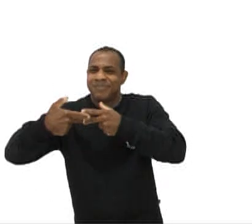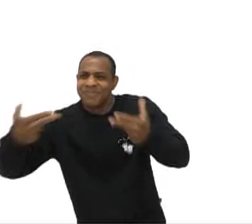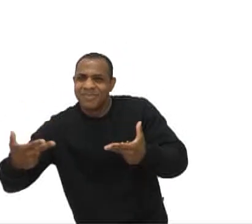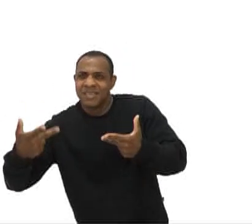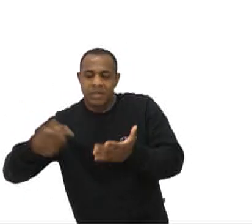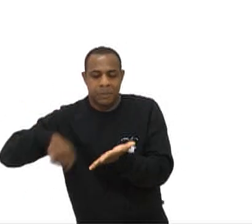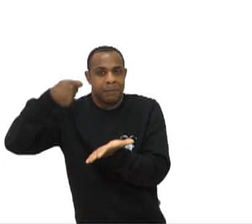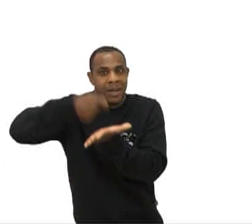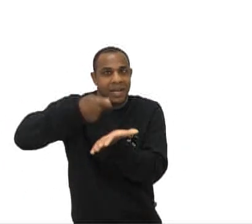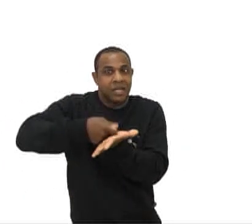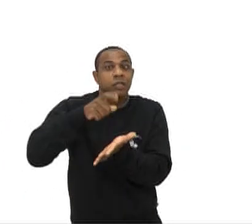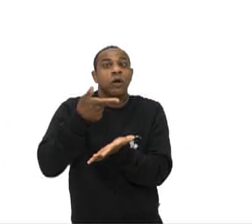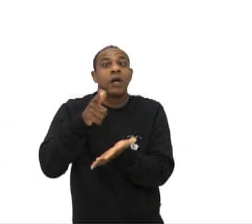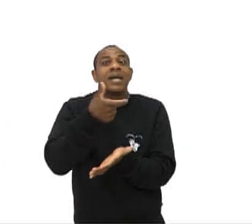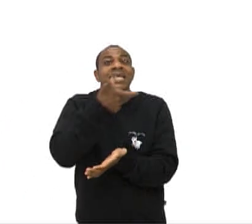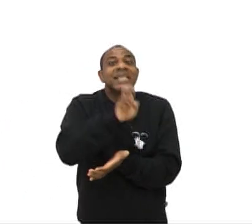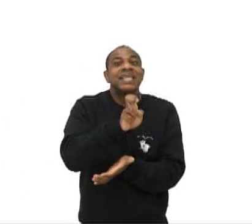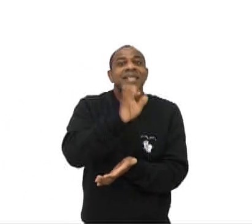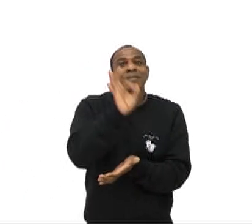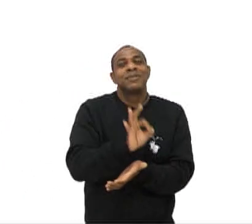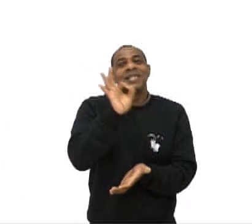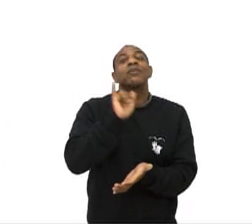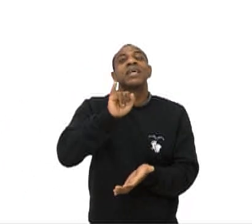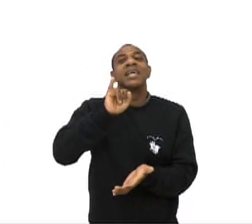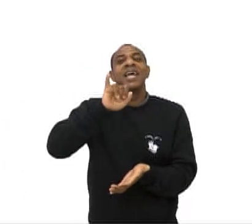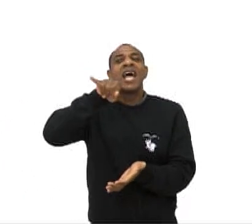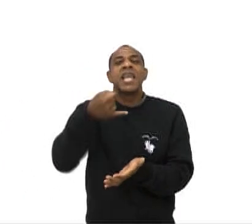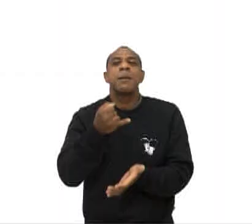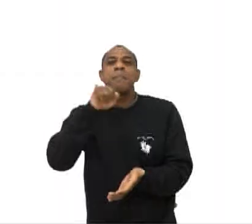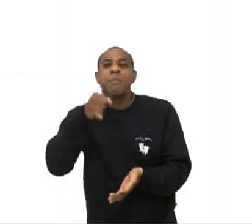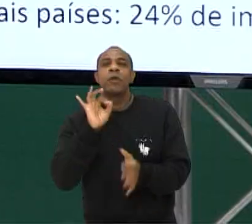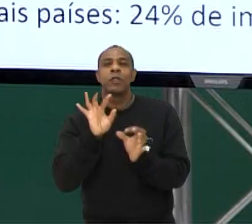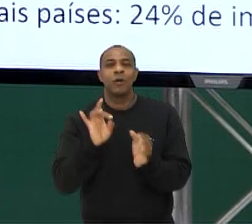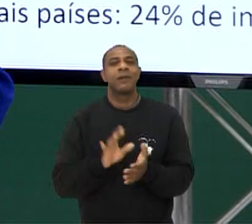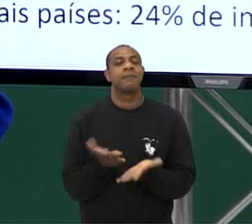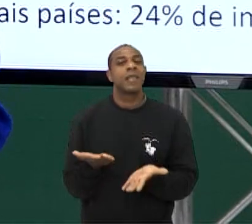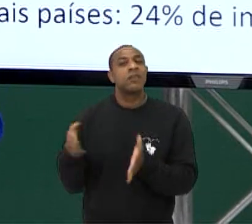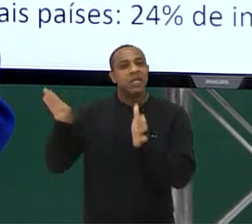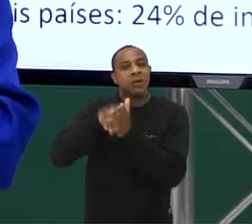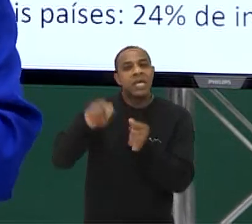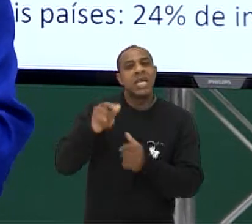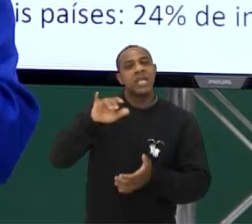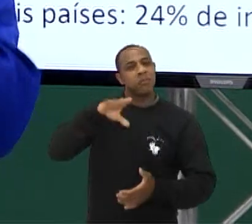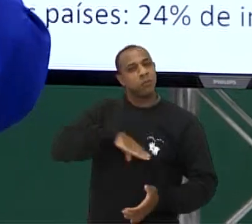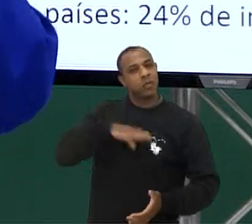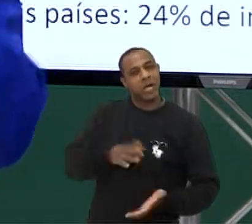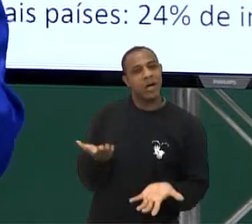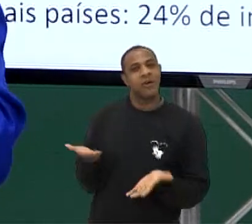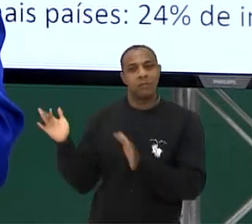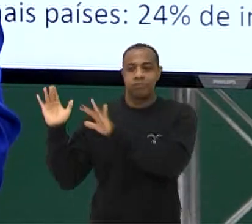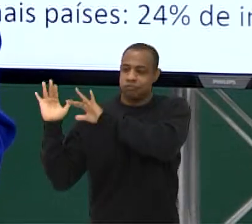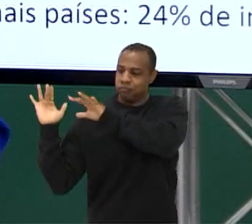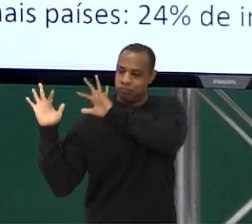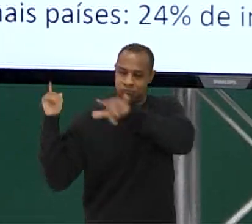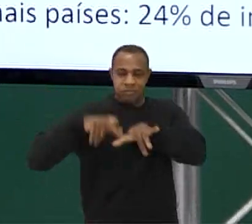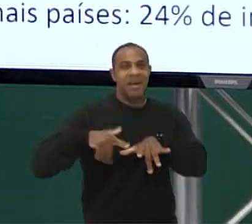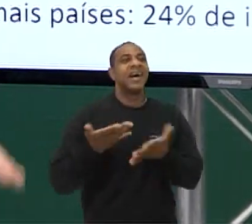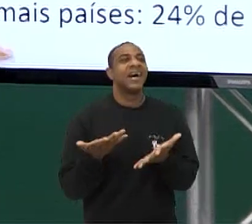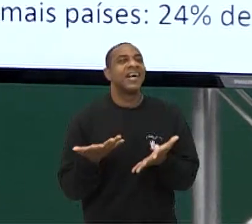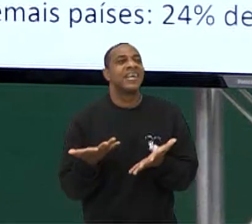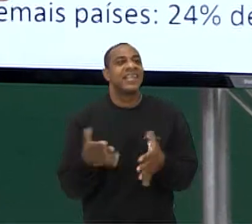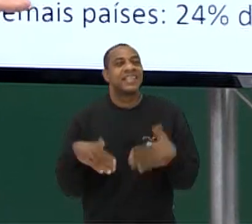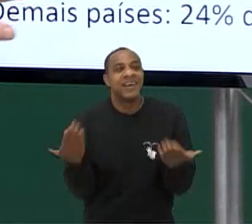só 15% de impostos. Aqueles que chegassem de Portugal, e vamos lembrar que Portugal estava invadido, ou seja, não chegava muita